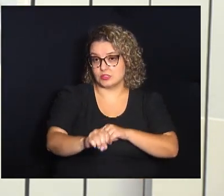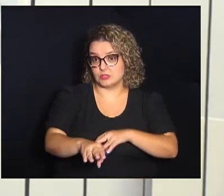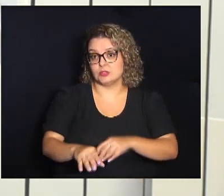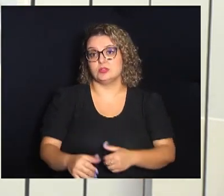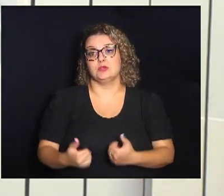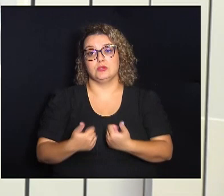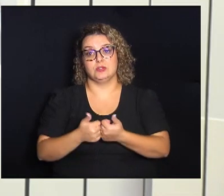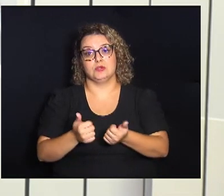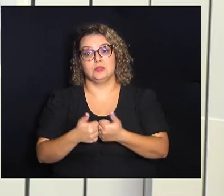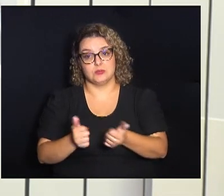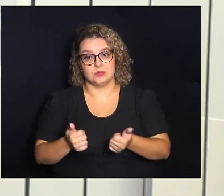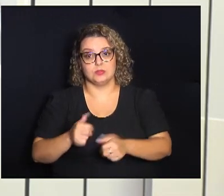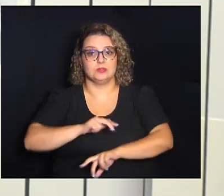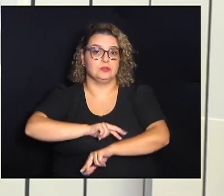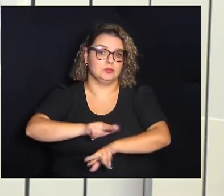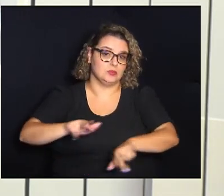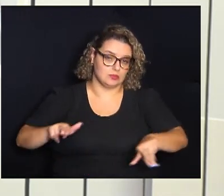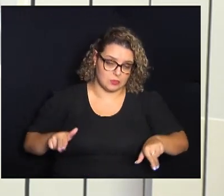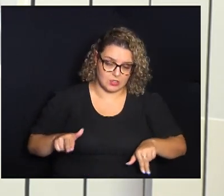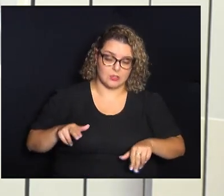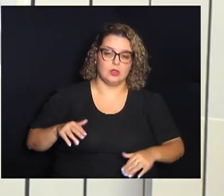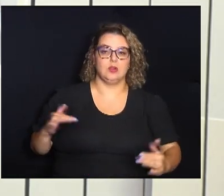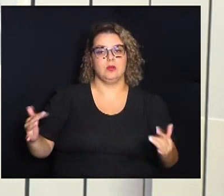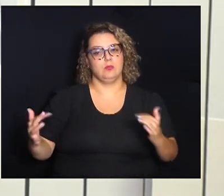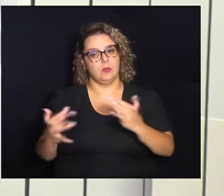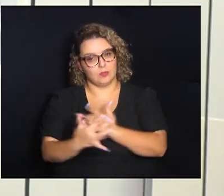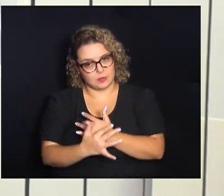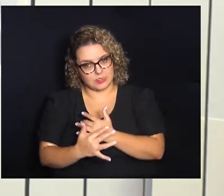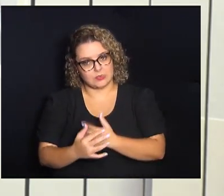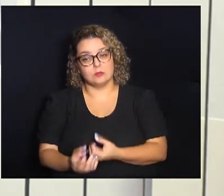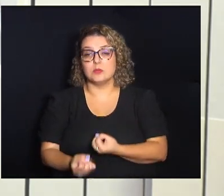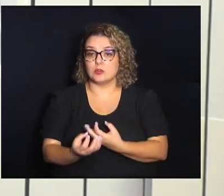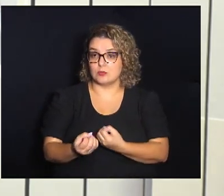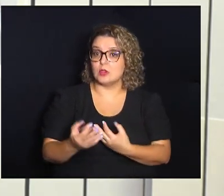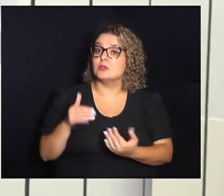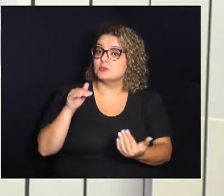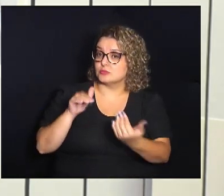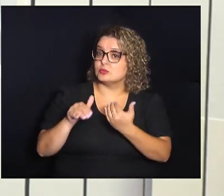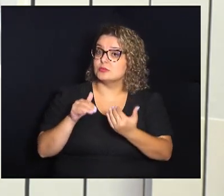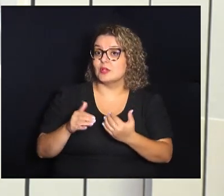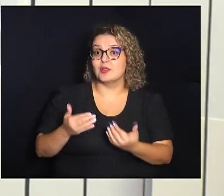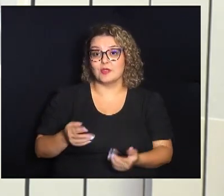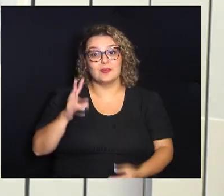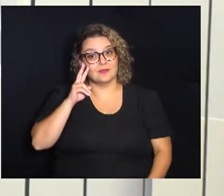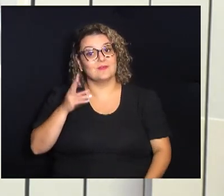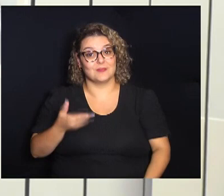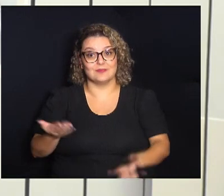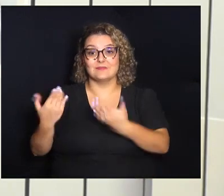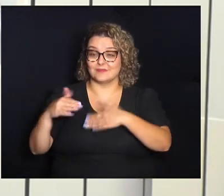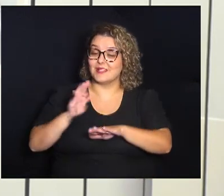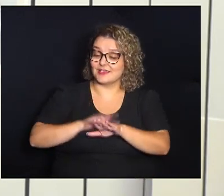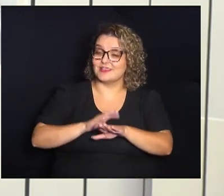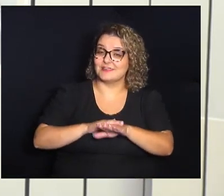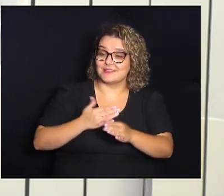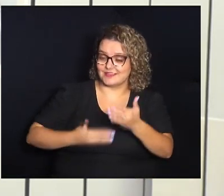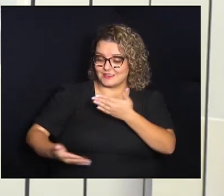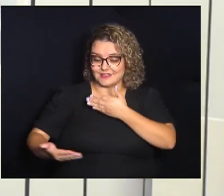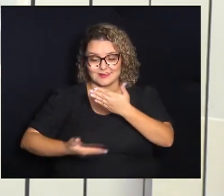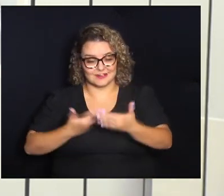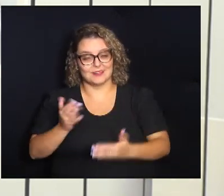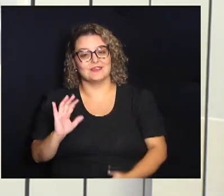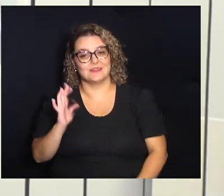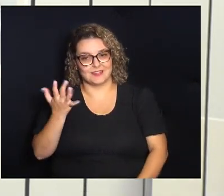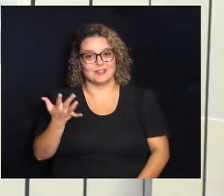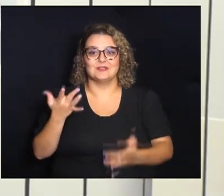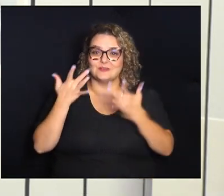a mobilidade, né? Por essas informações. E a gente viu ao fundo também, né, essa ação, essa interação que estava